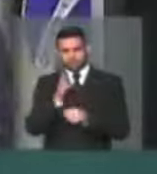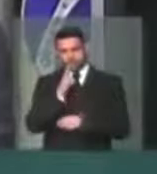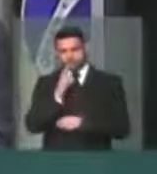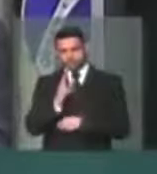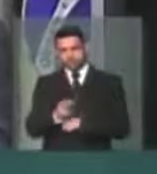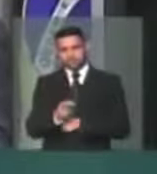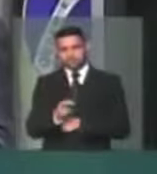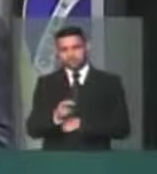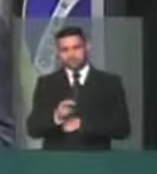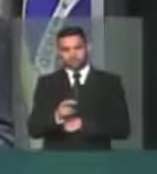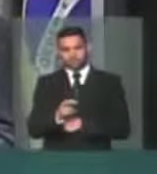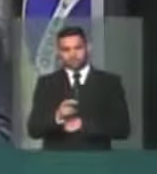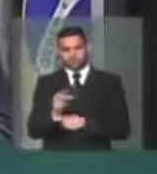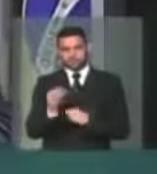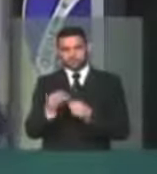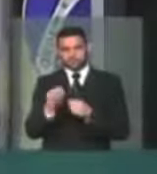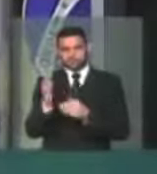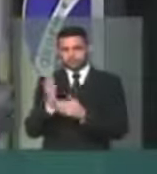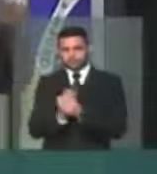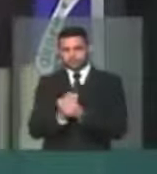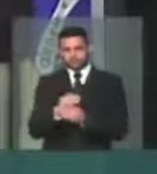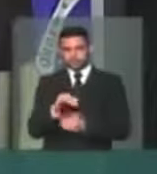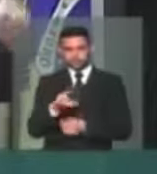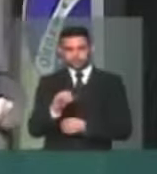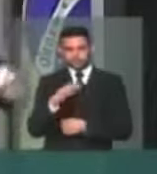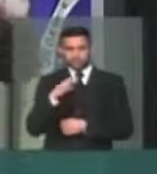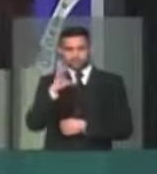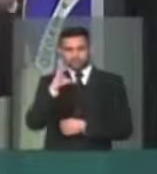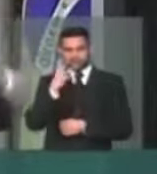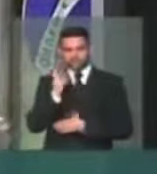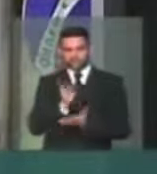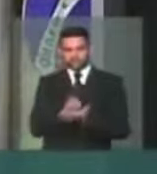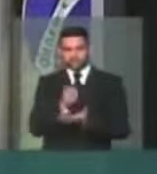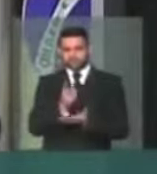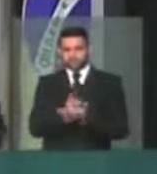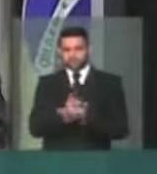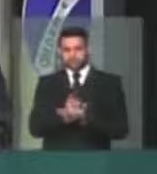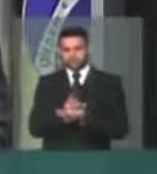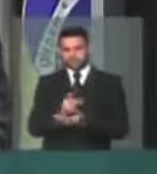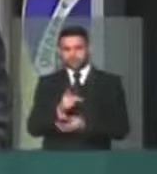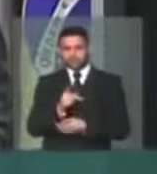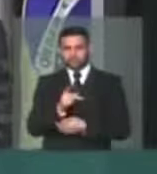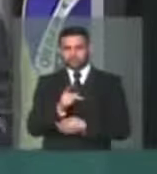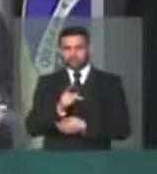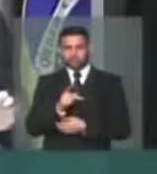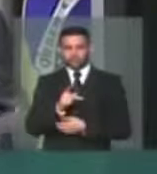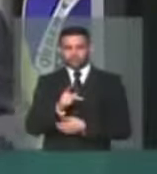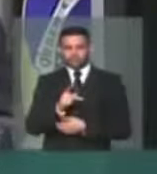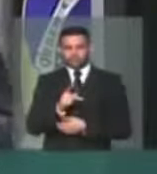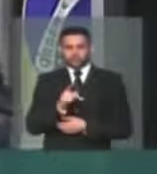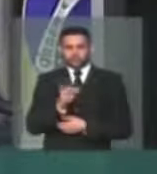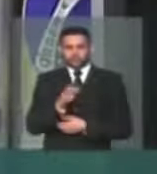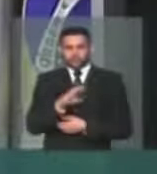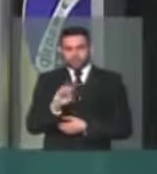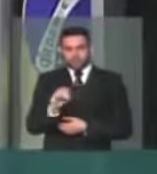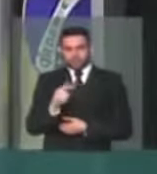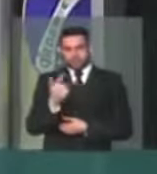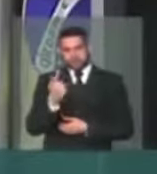respondia uma ação criminal, resolveu mantê-lo no posto. Só há uma